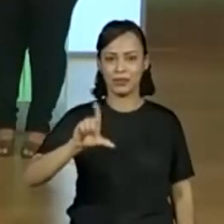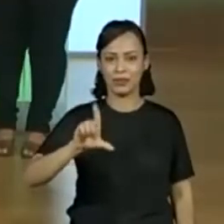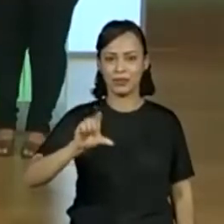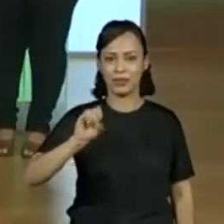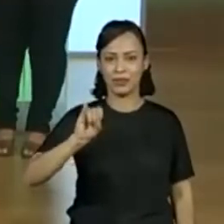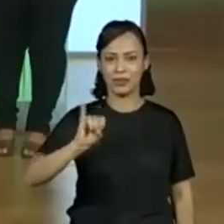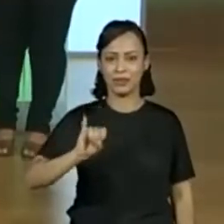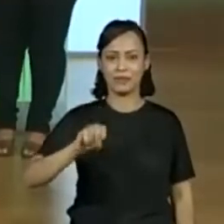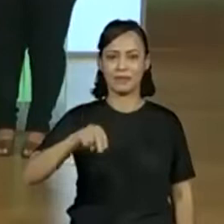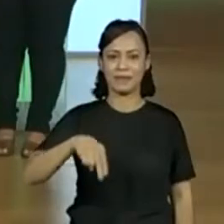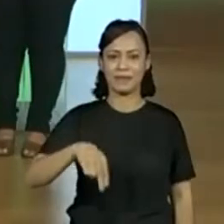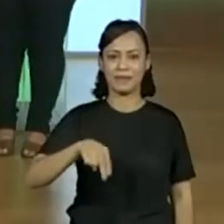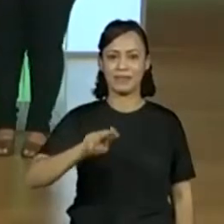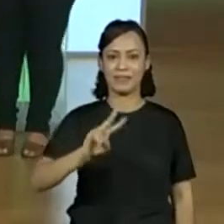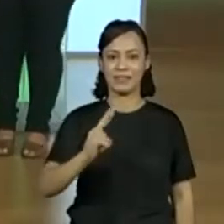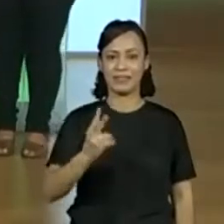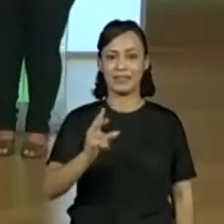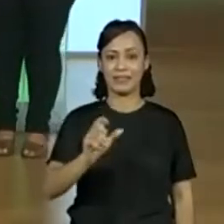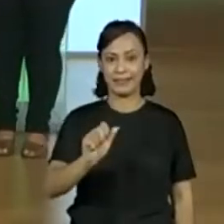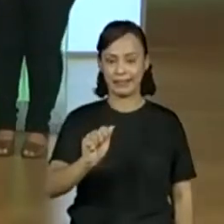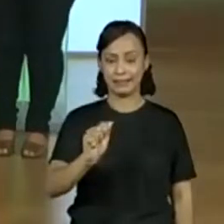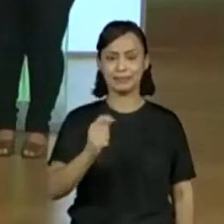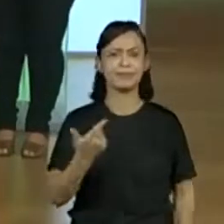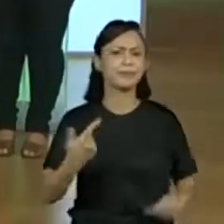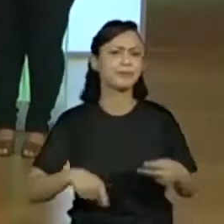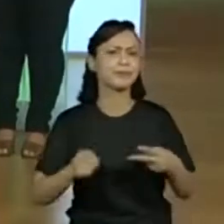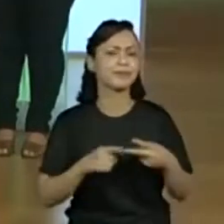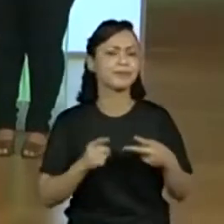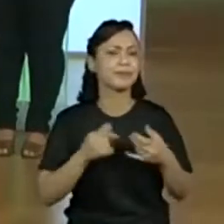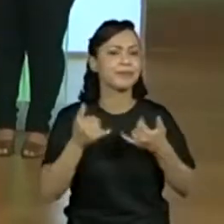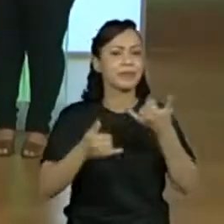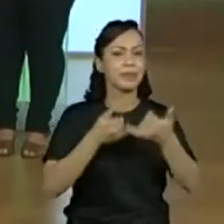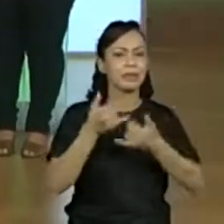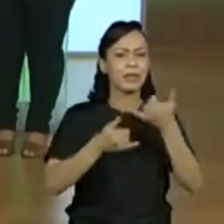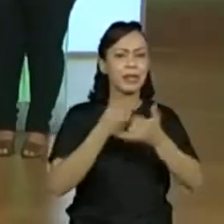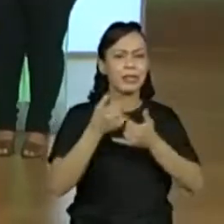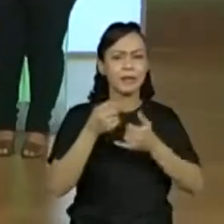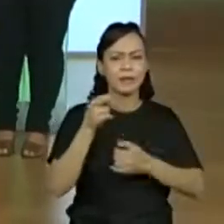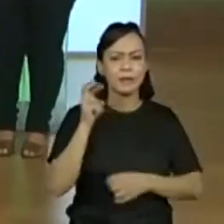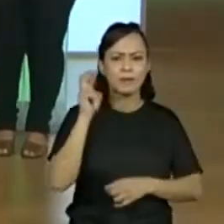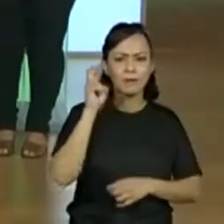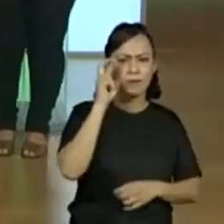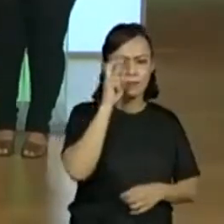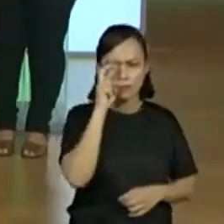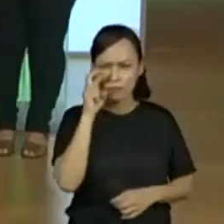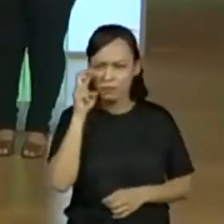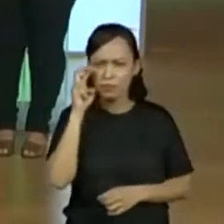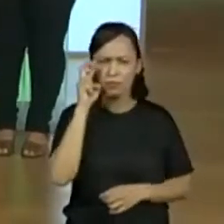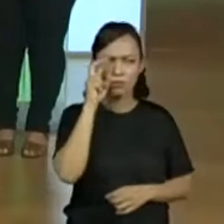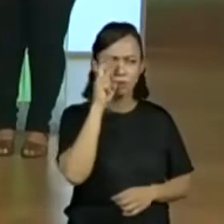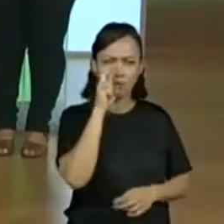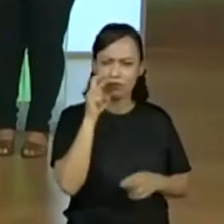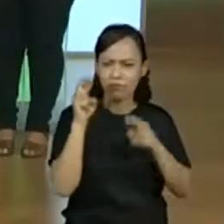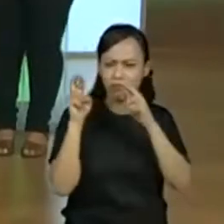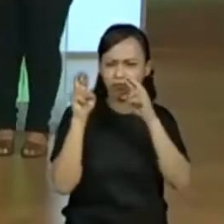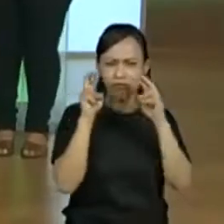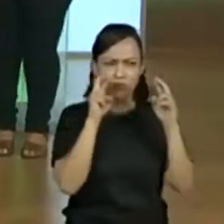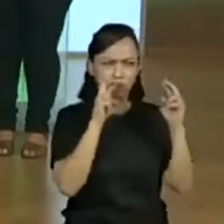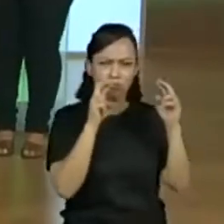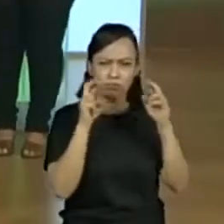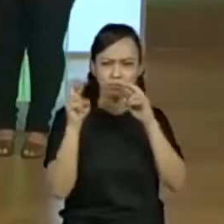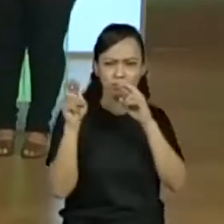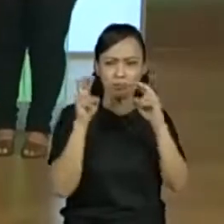de tem é uma brincadeira muito está chegando a gente vai de brincar direito de ter a gente vai descobrindo as coisas ali